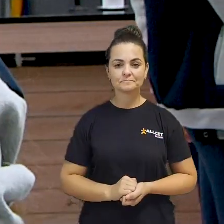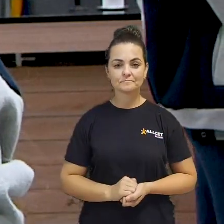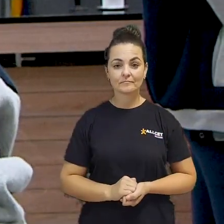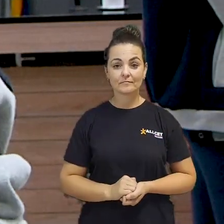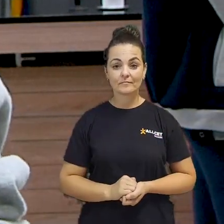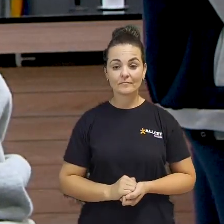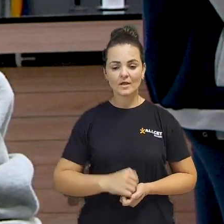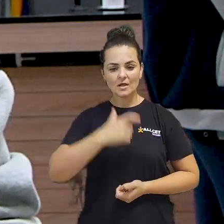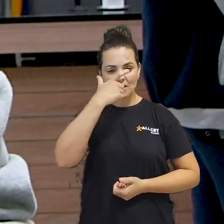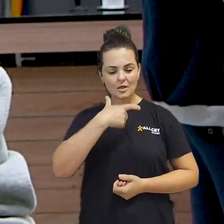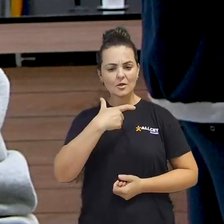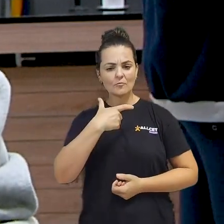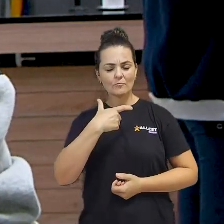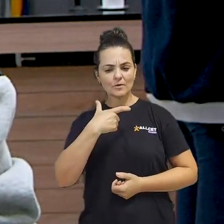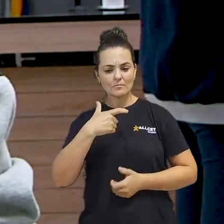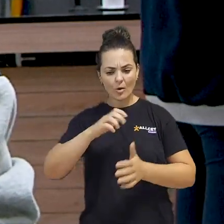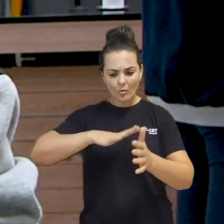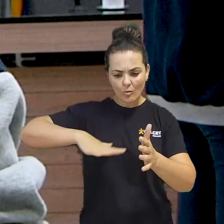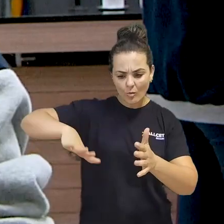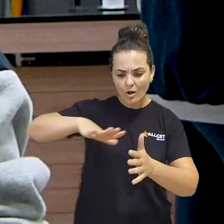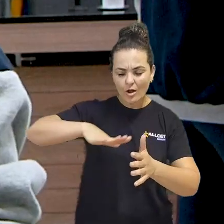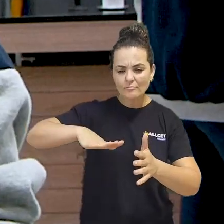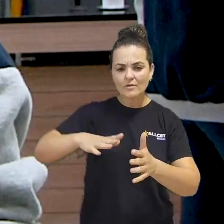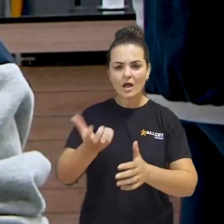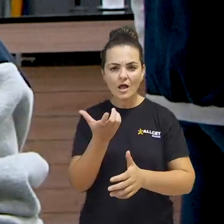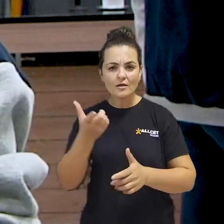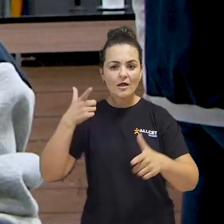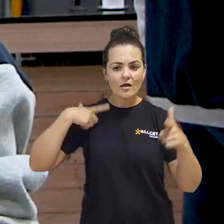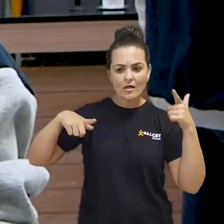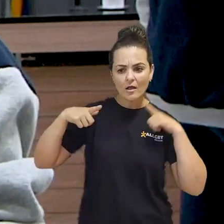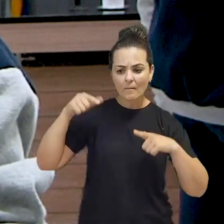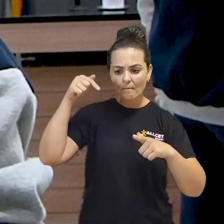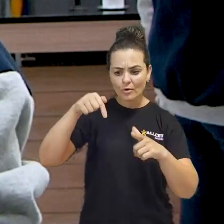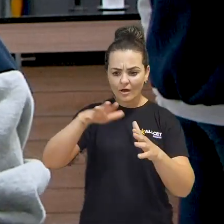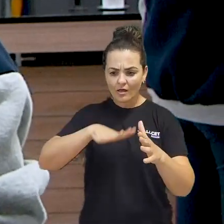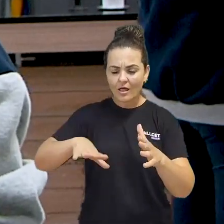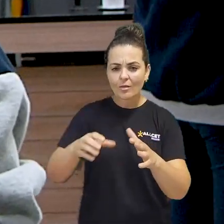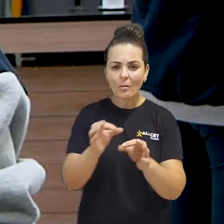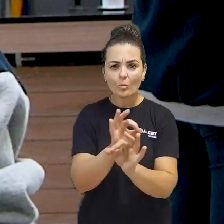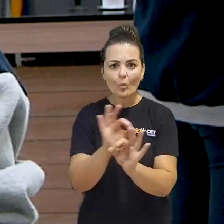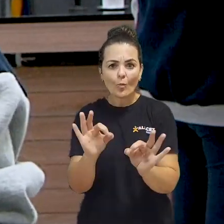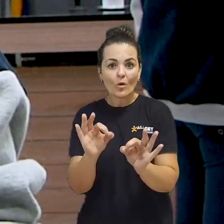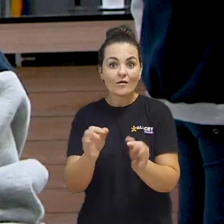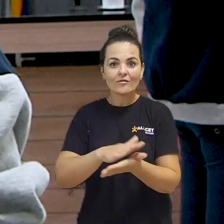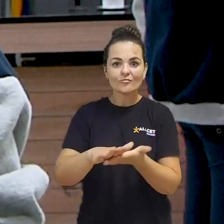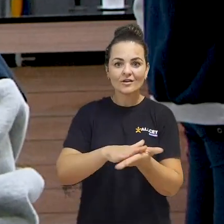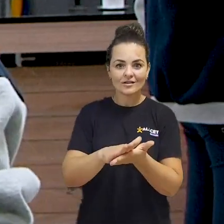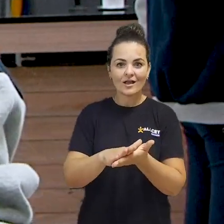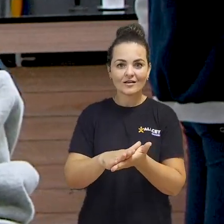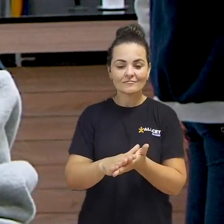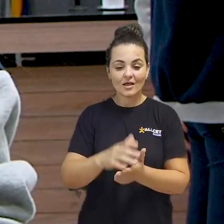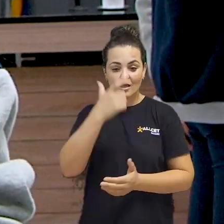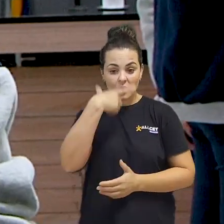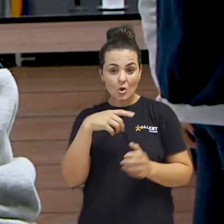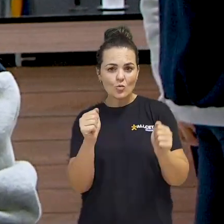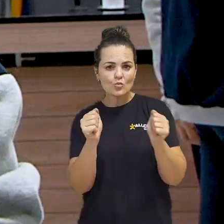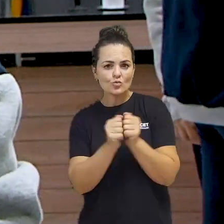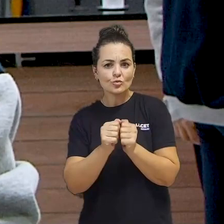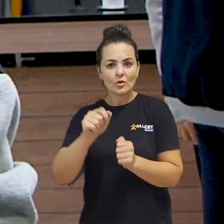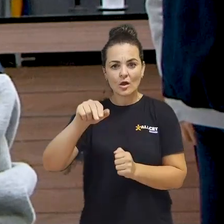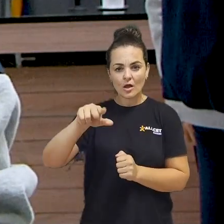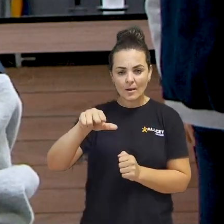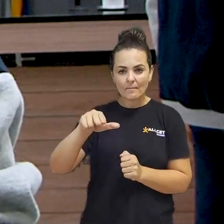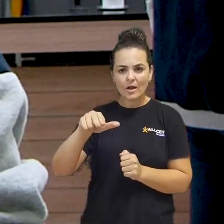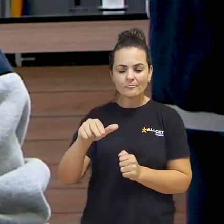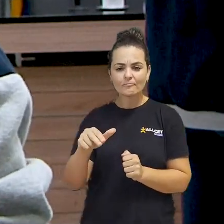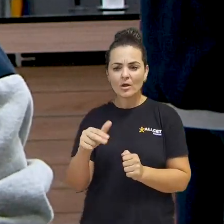conta de um terreno que não tá sendo bem usado e eu fiz esse baixo assinado eu mesma com a minha irmã a gente passou de